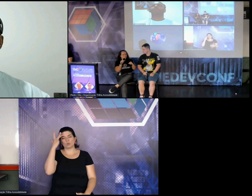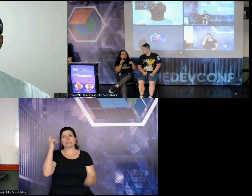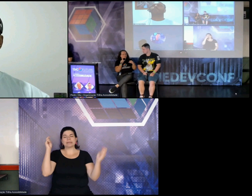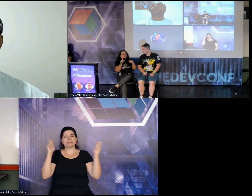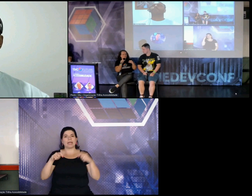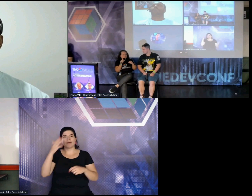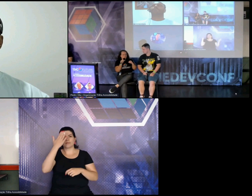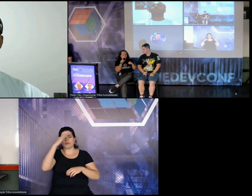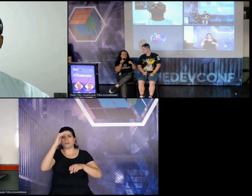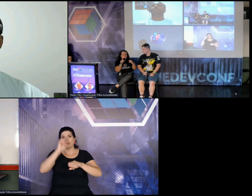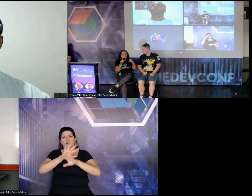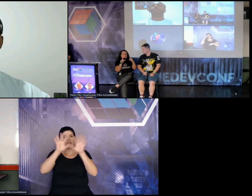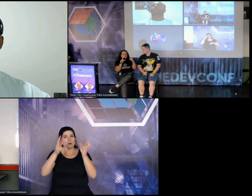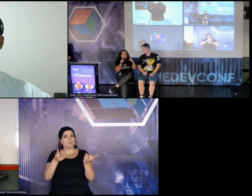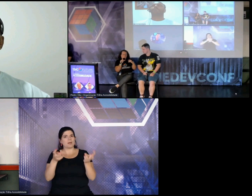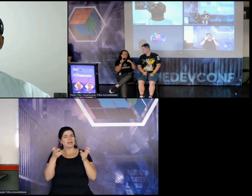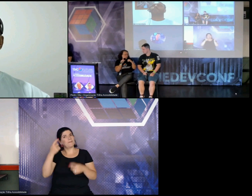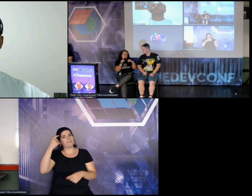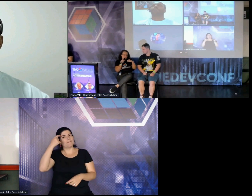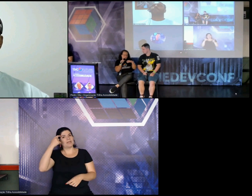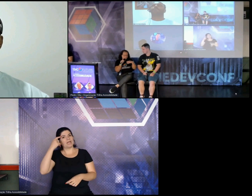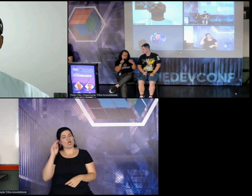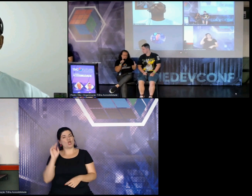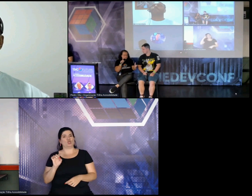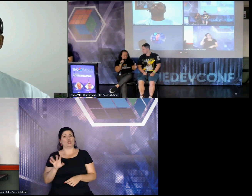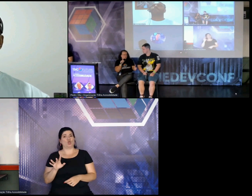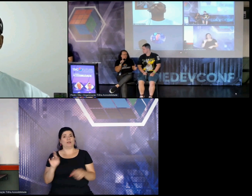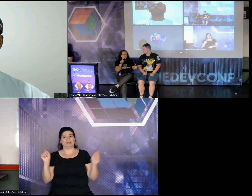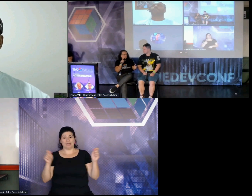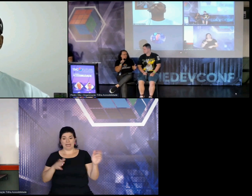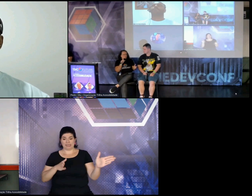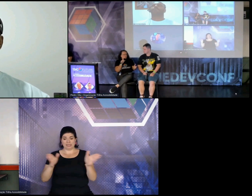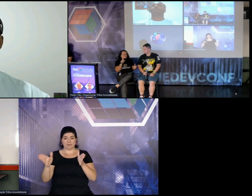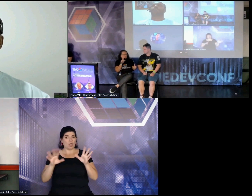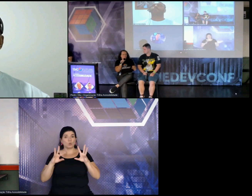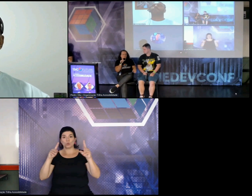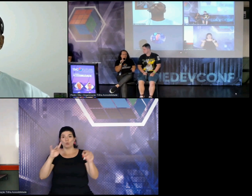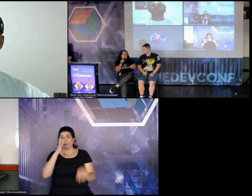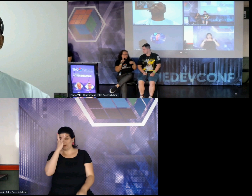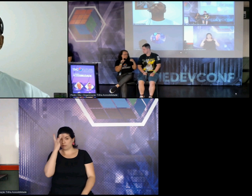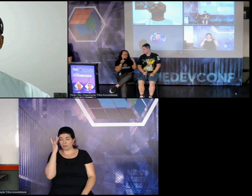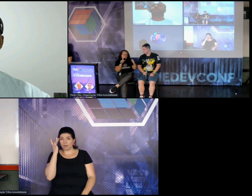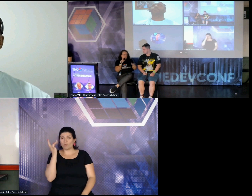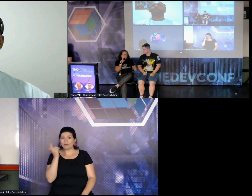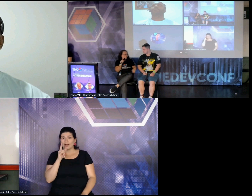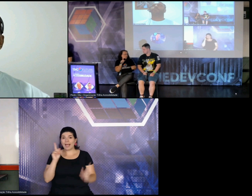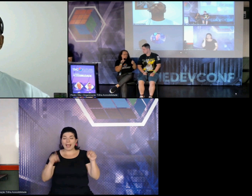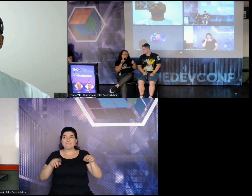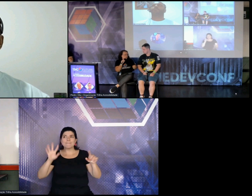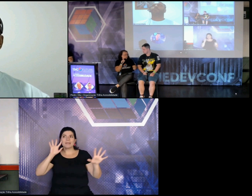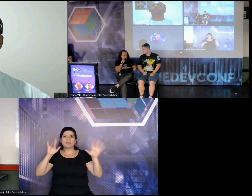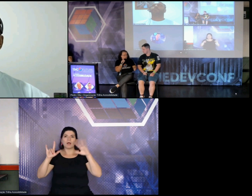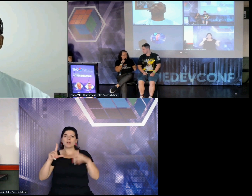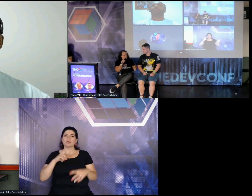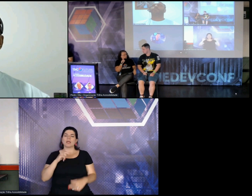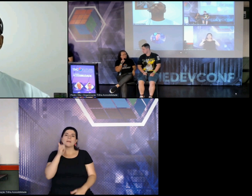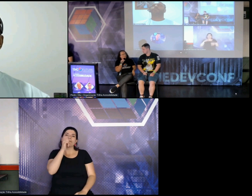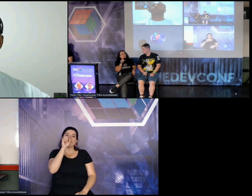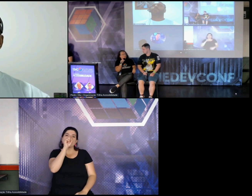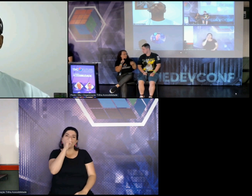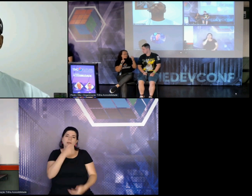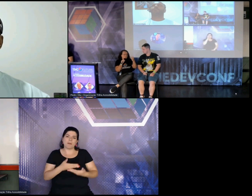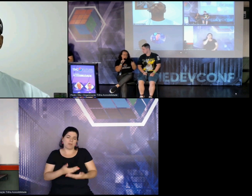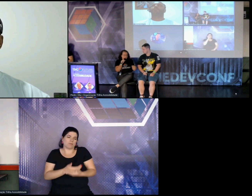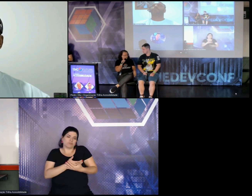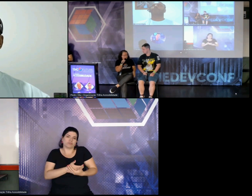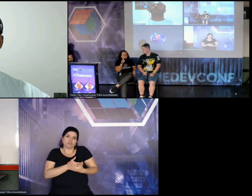que a gente não está projetando... projetar acessibilidade é para todo mundo, né? Pensar que tem uma mãe com uma criança no colo,